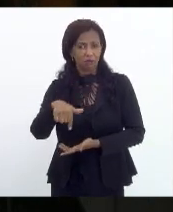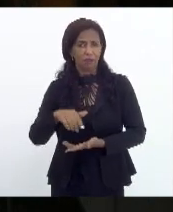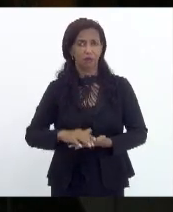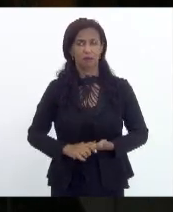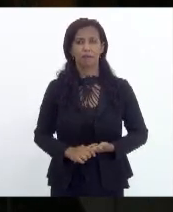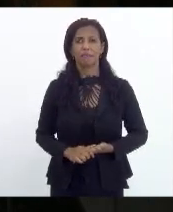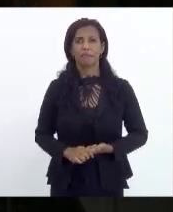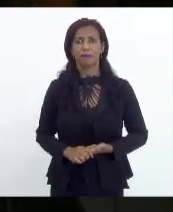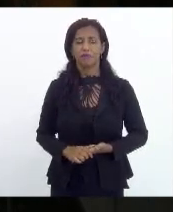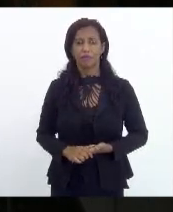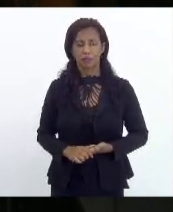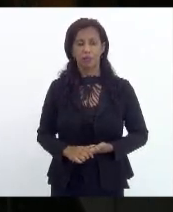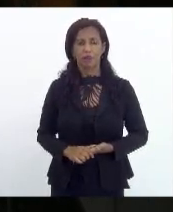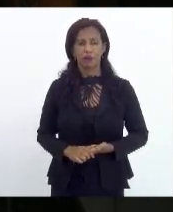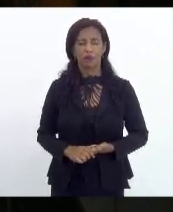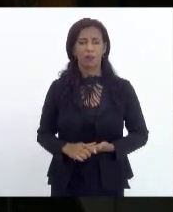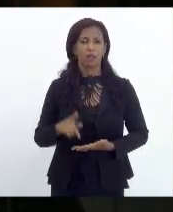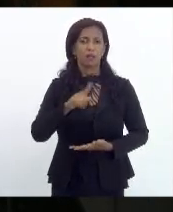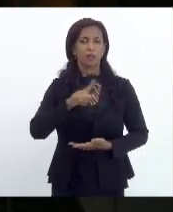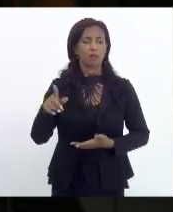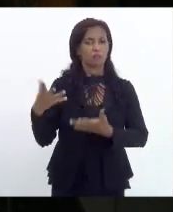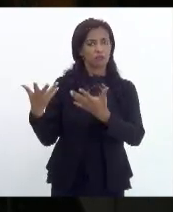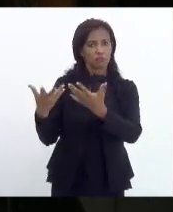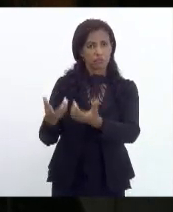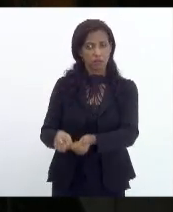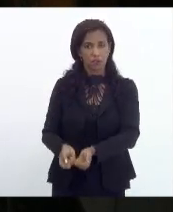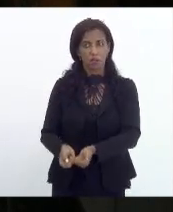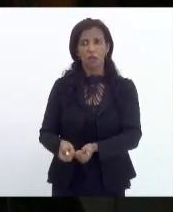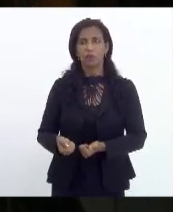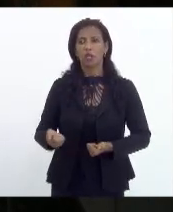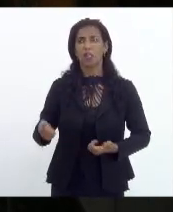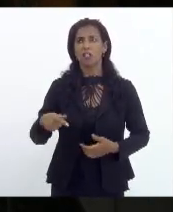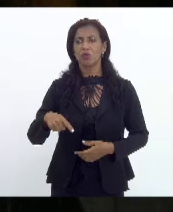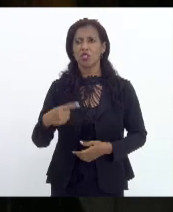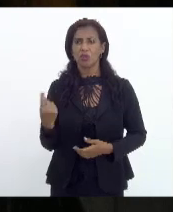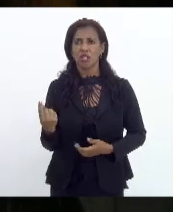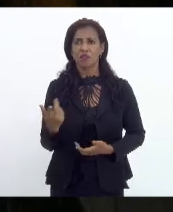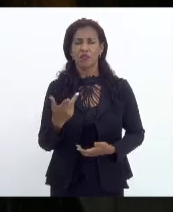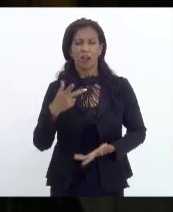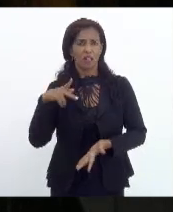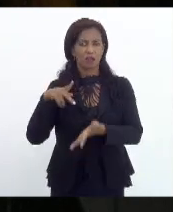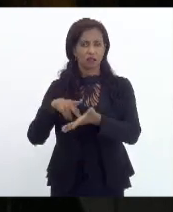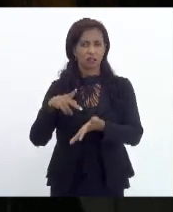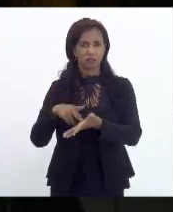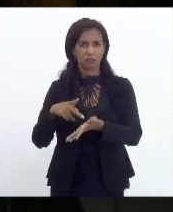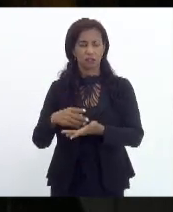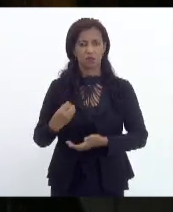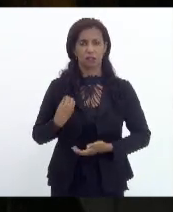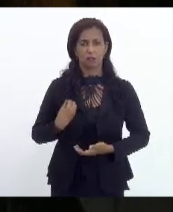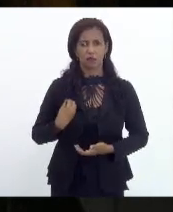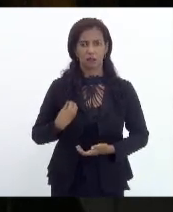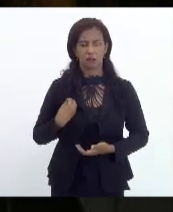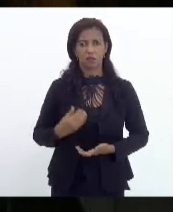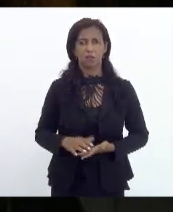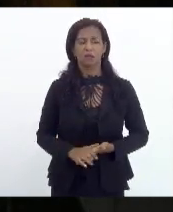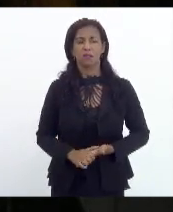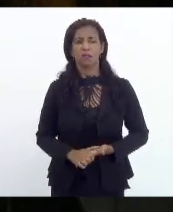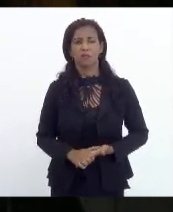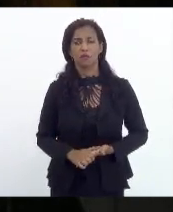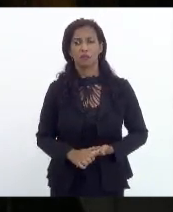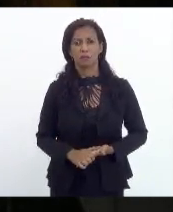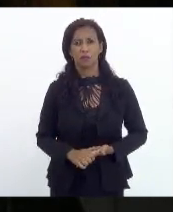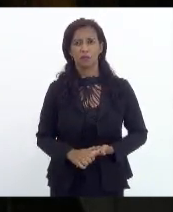negócio mesmo que não se rende à realidade que vivemos e